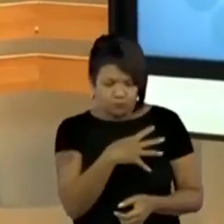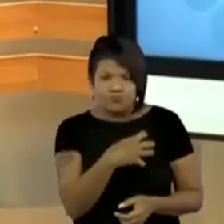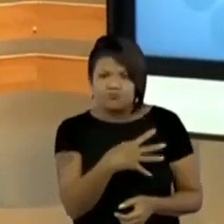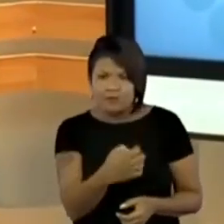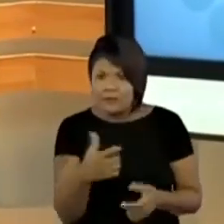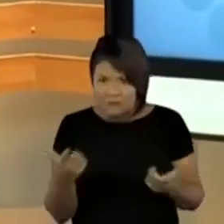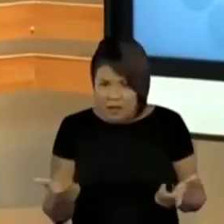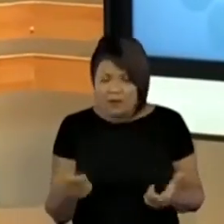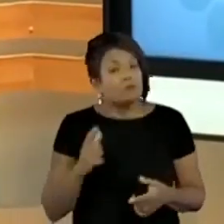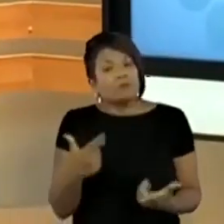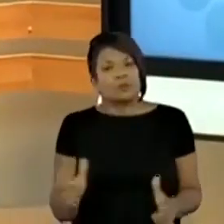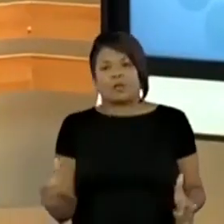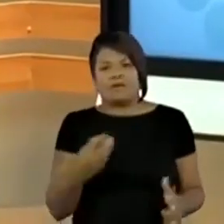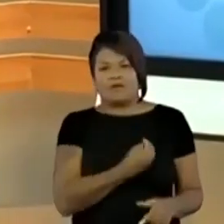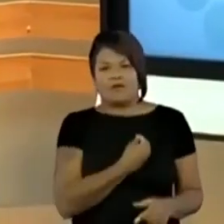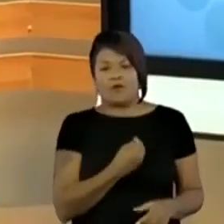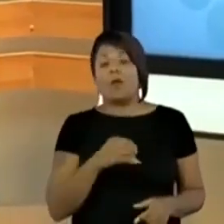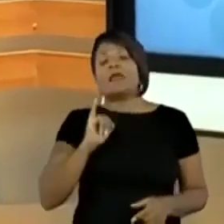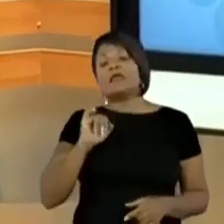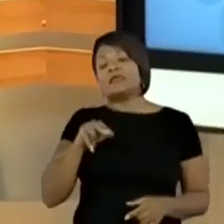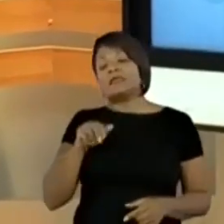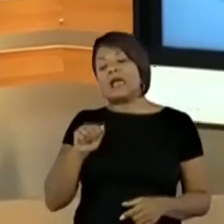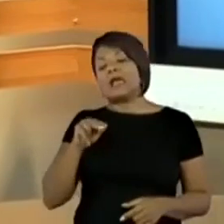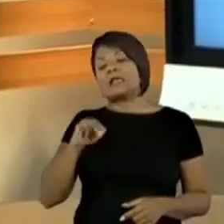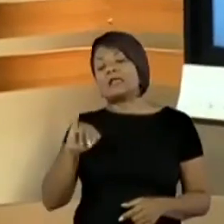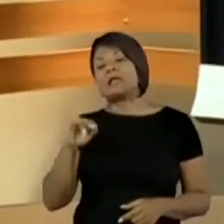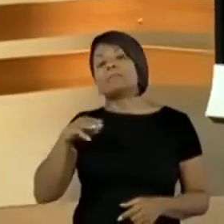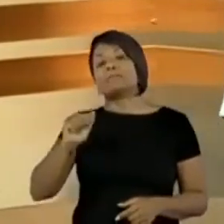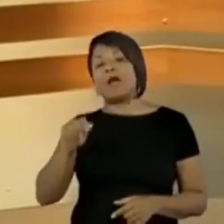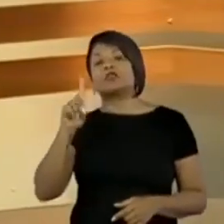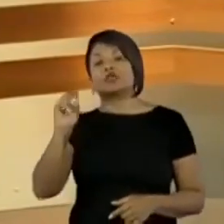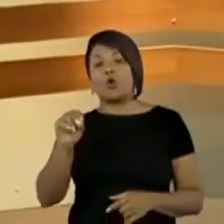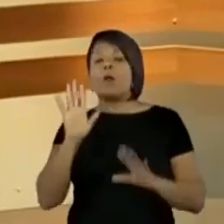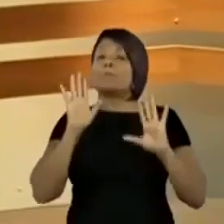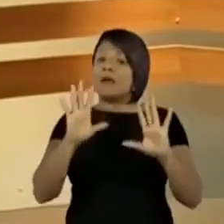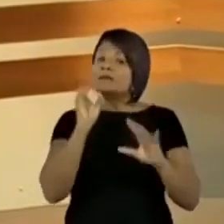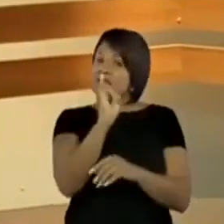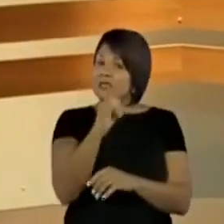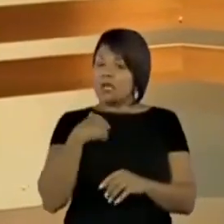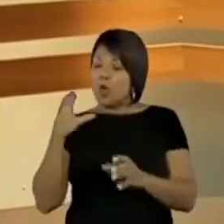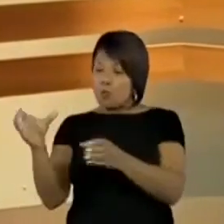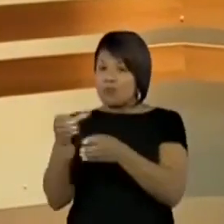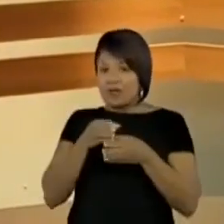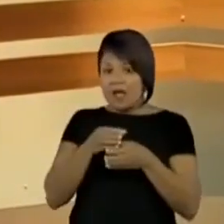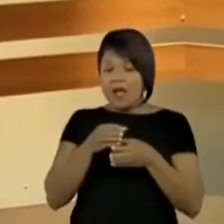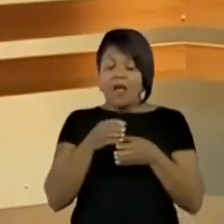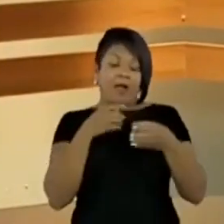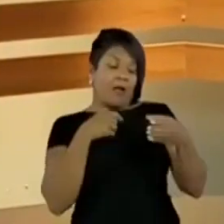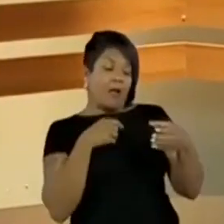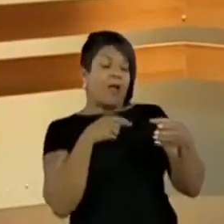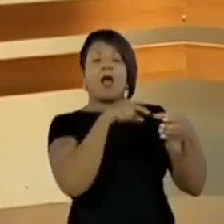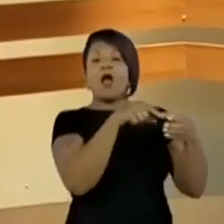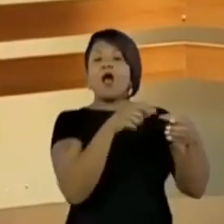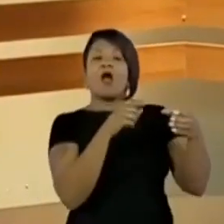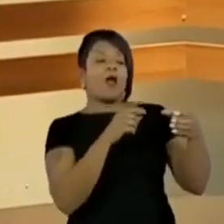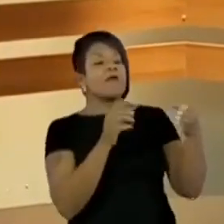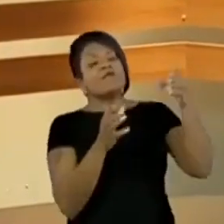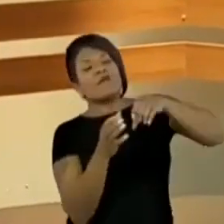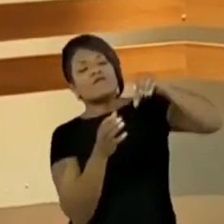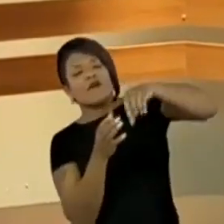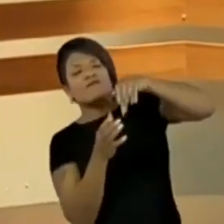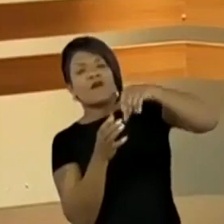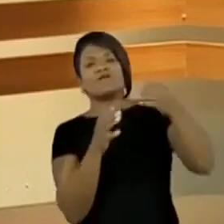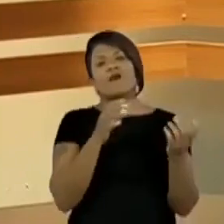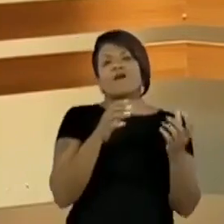por isso que é inanimado. Só que a partir do momento em que eu conto uma história dando vida a ele, eu deixo ele animado. Então eu